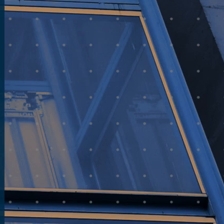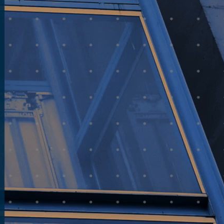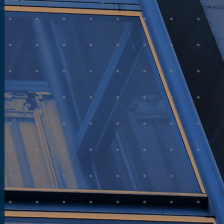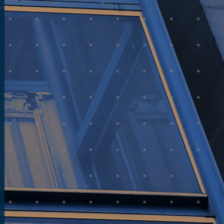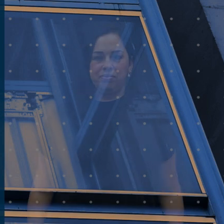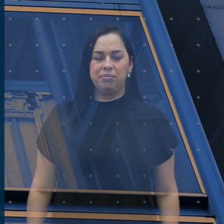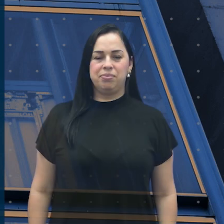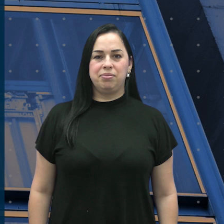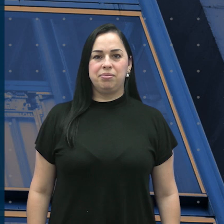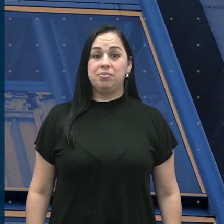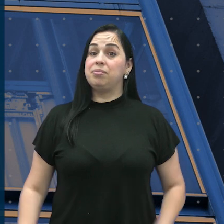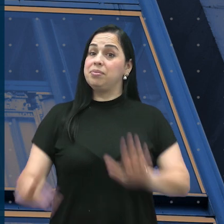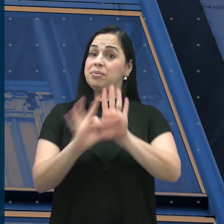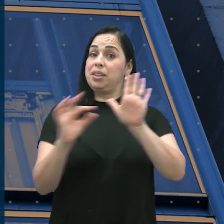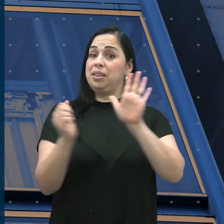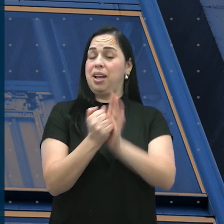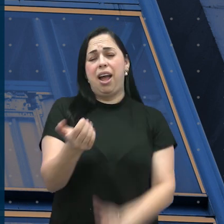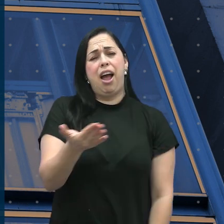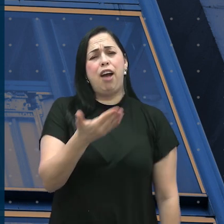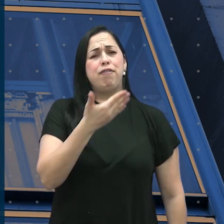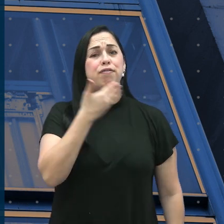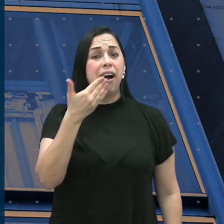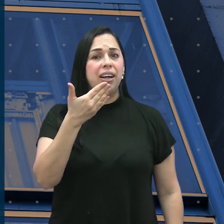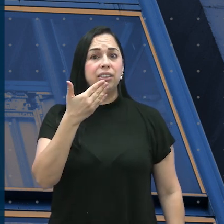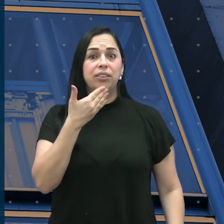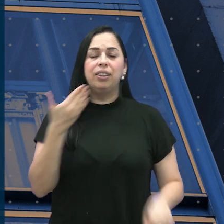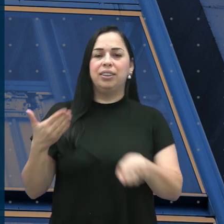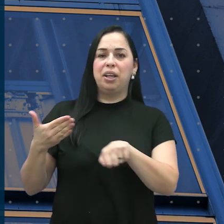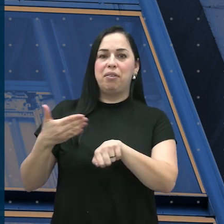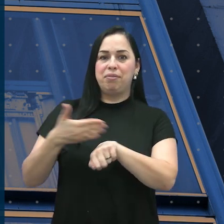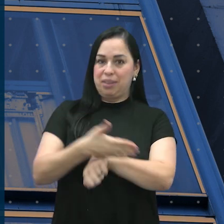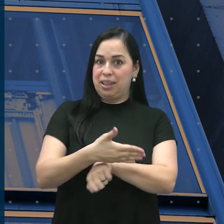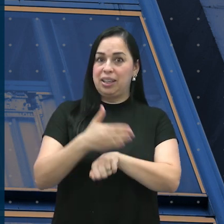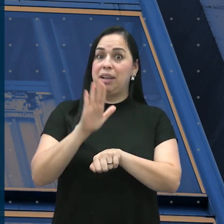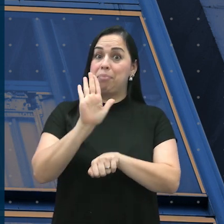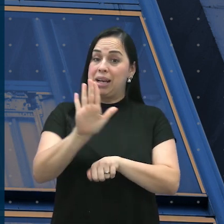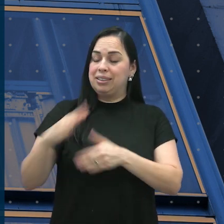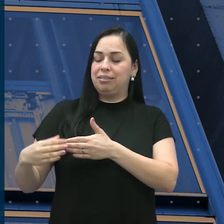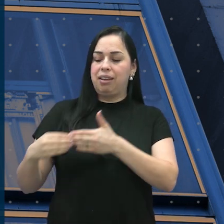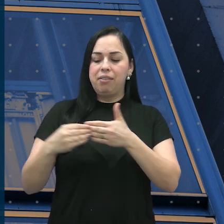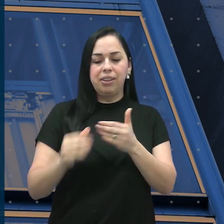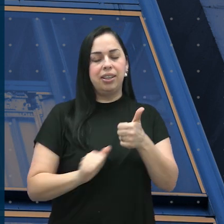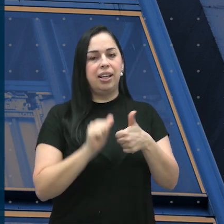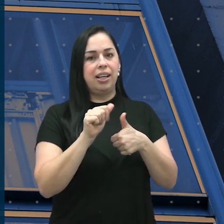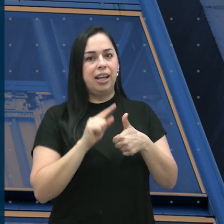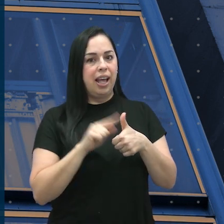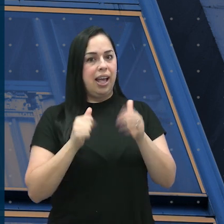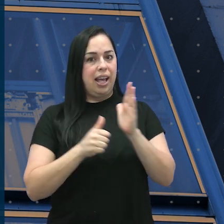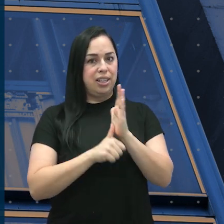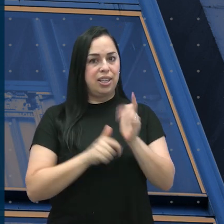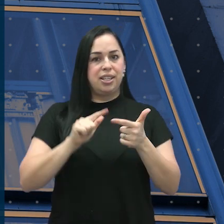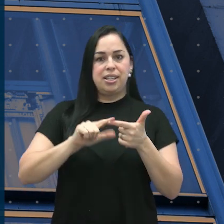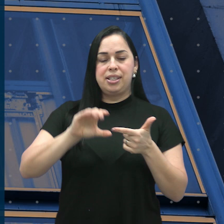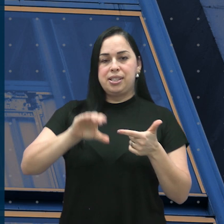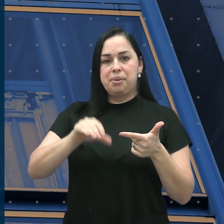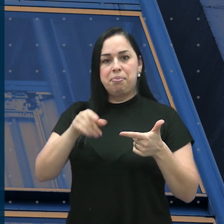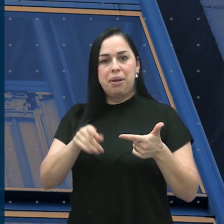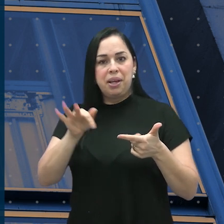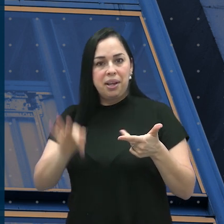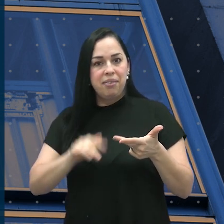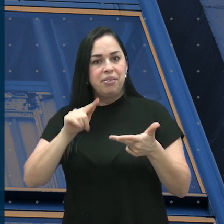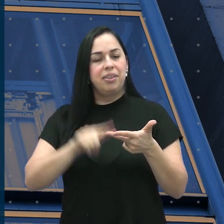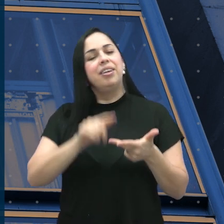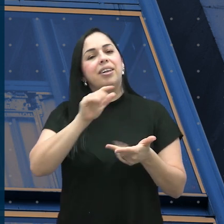de produção. Para se candidatar é fácil. É só comparecer ao PAT levando o RG, CPF, carteira